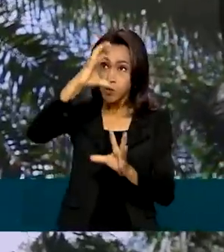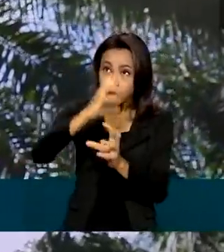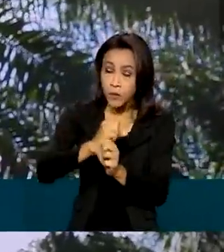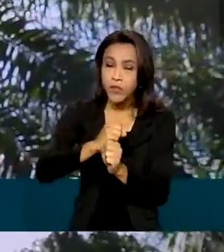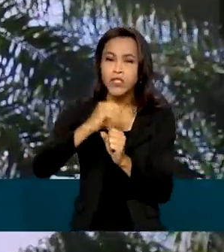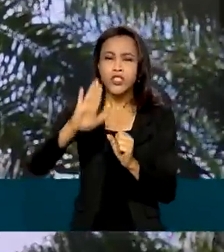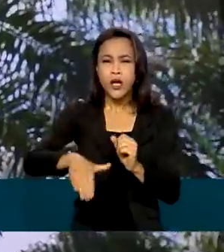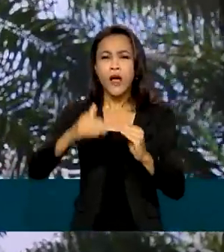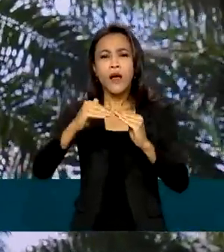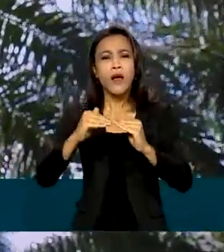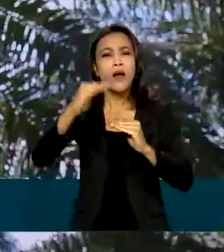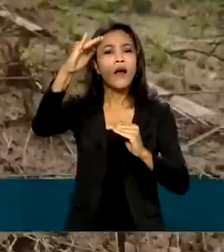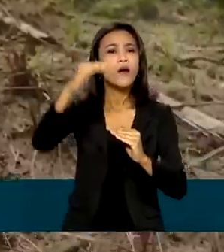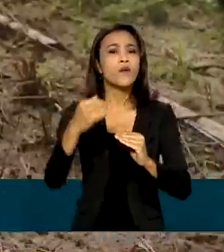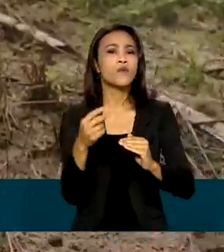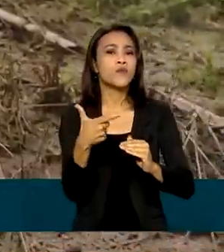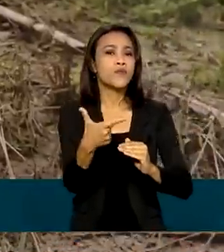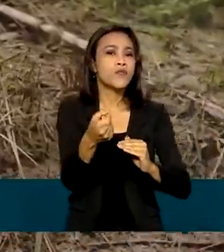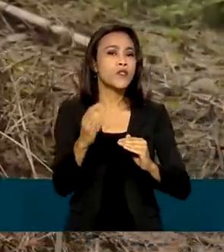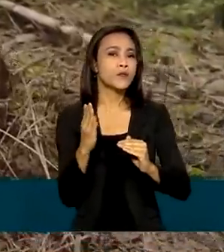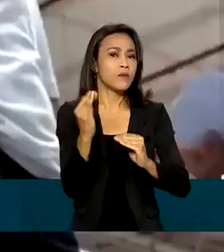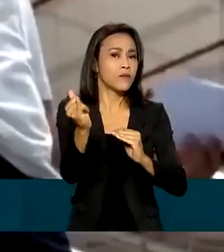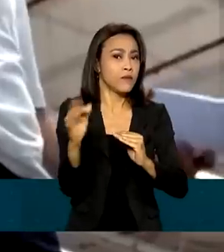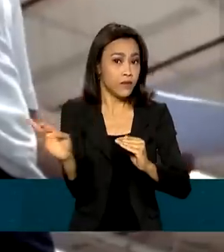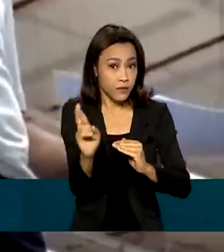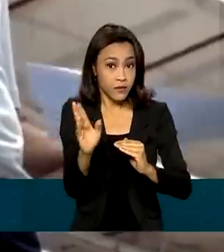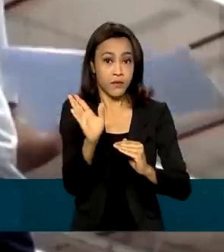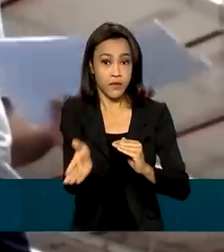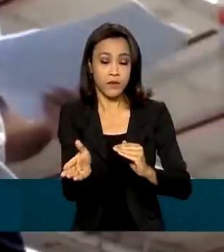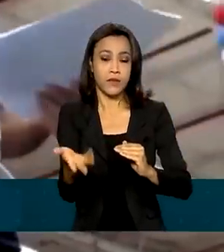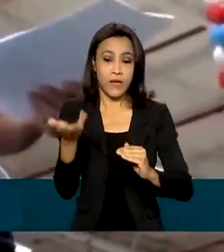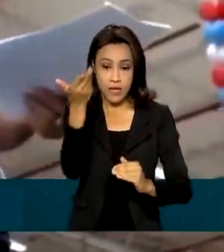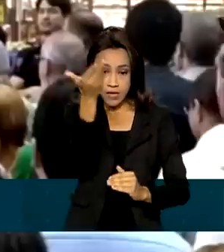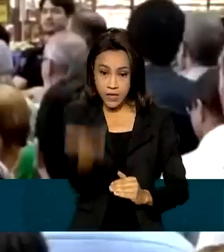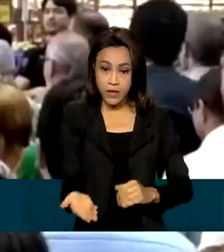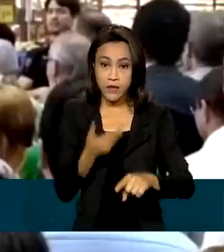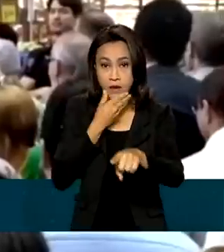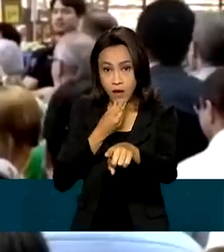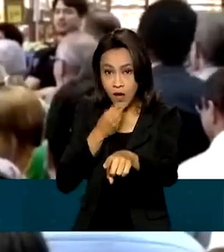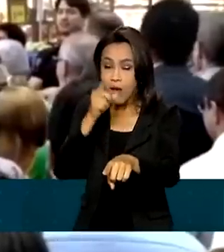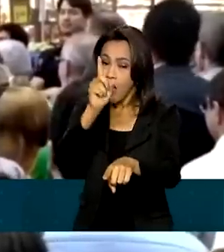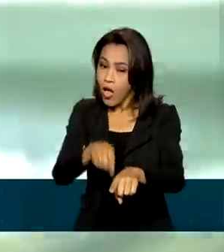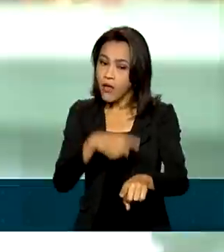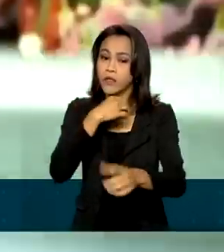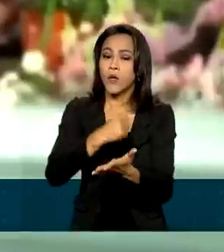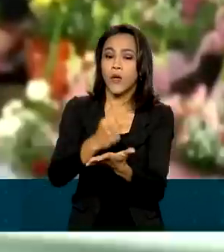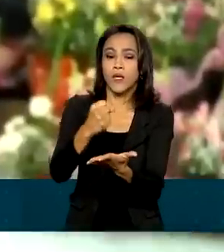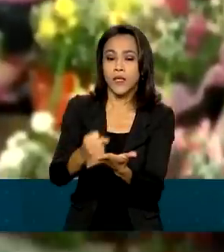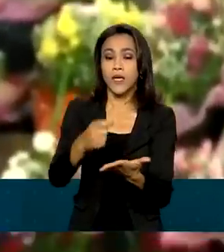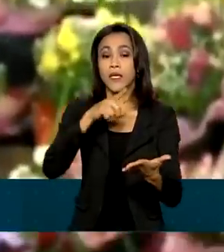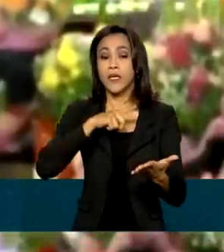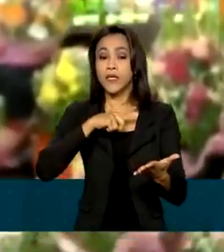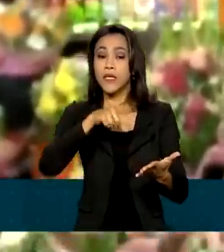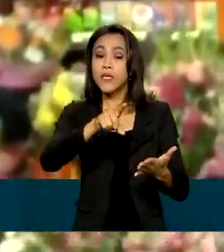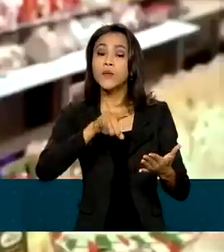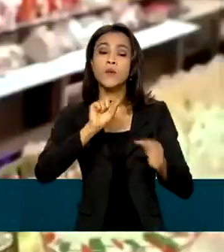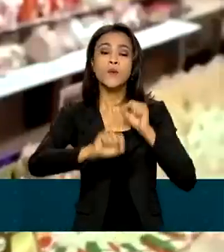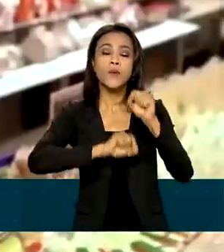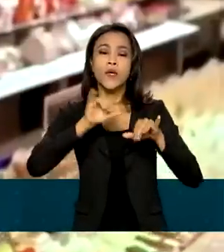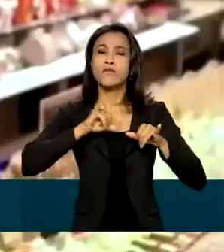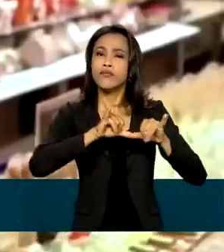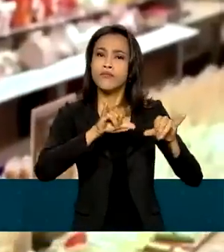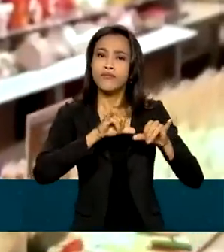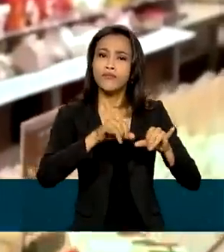havia ultrapassado os 20 bilhões de reais Wilson é um dos contratantes ele tem uma rede de